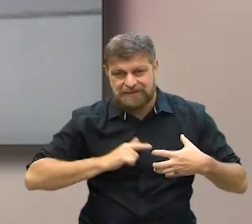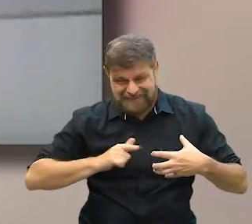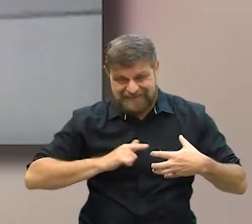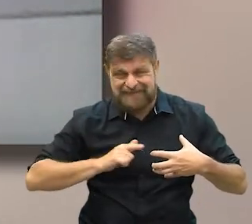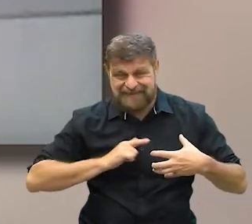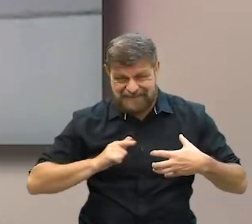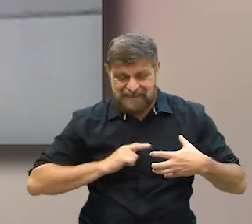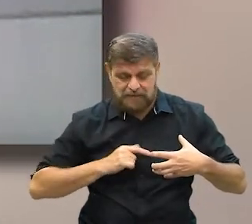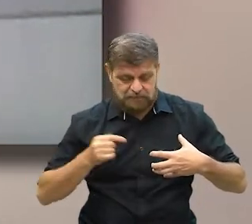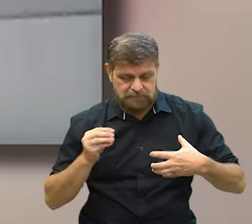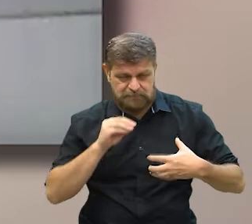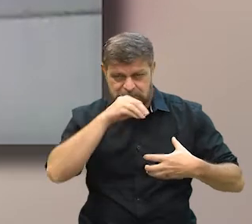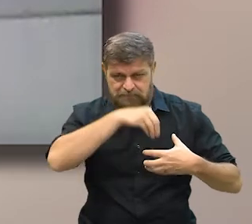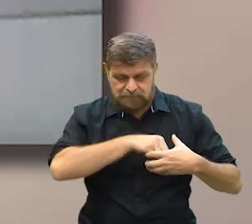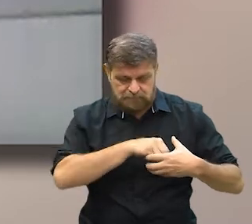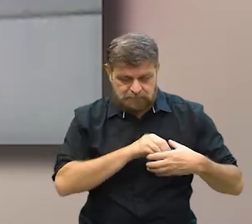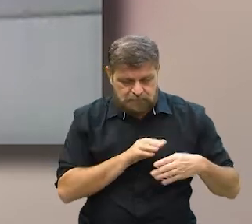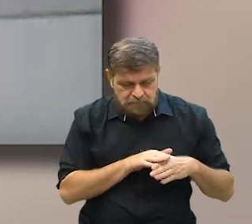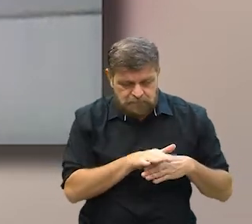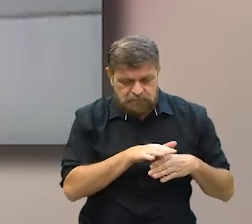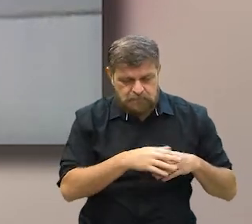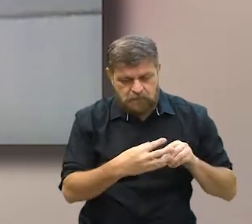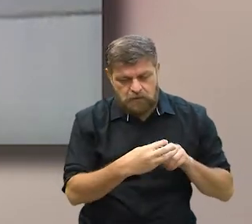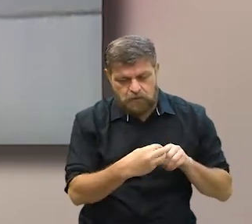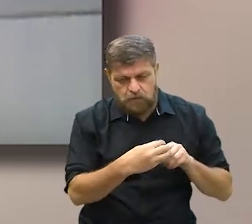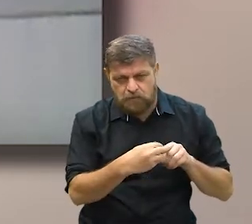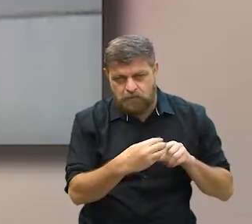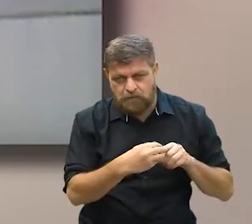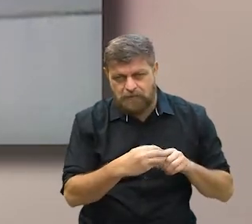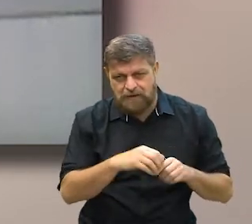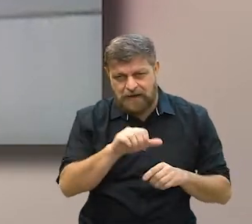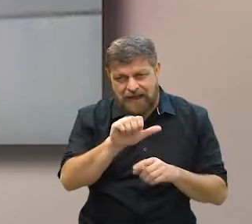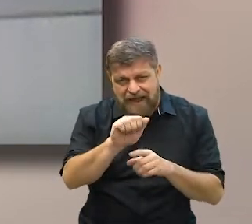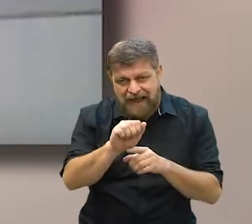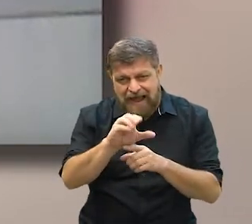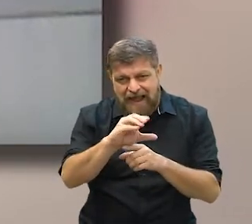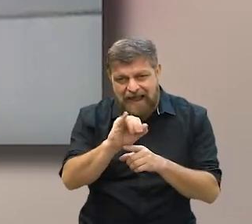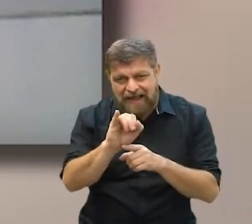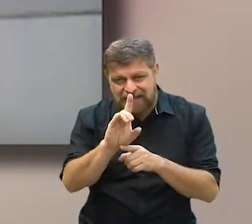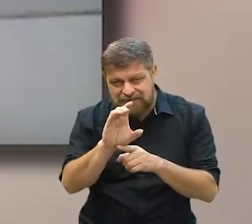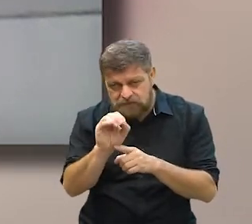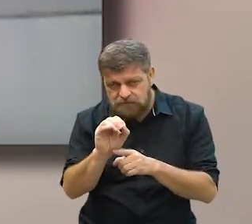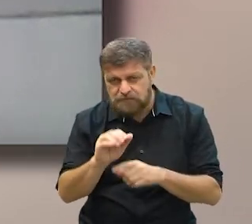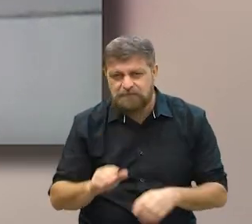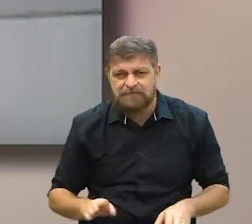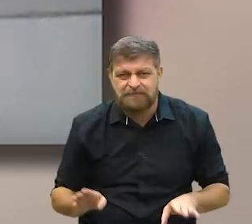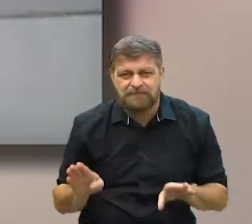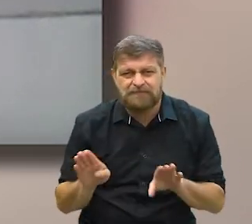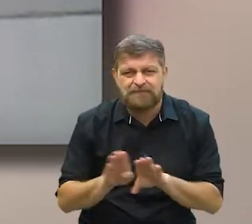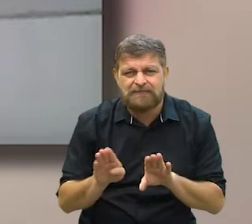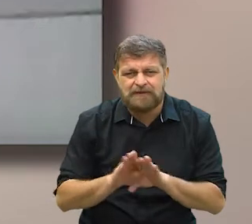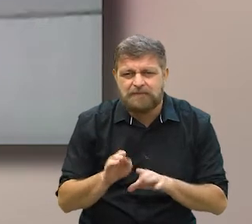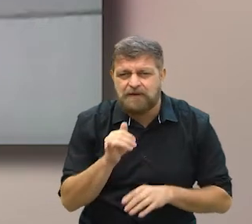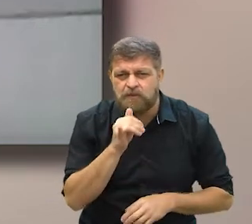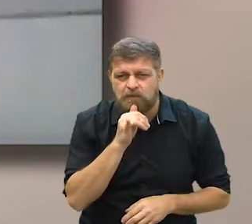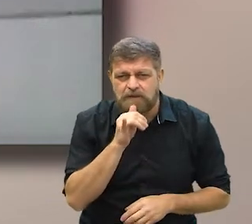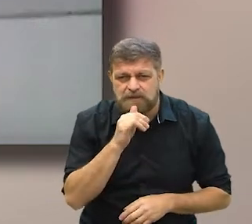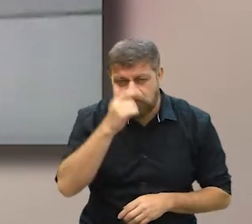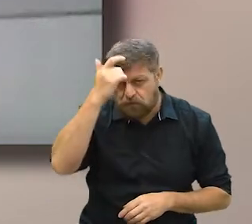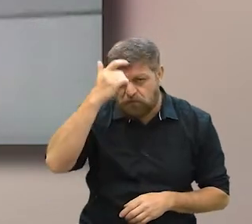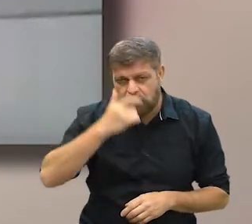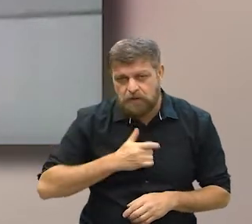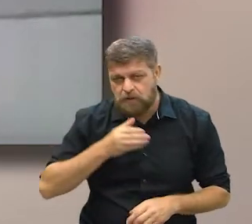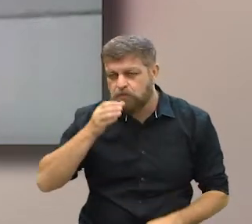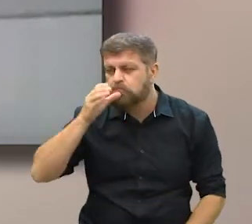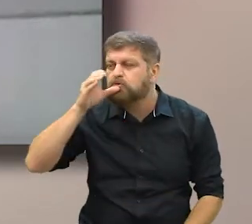levemente ácido, que é muito bom para o bebê. E eu tive uma mãe, por exemplo, que ela